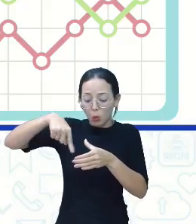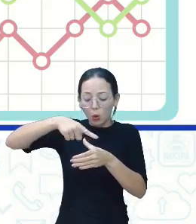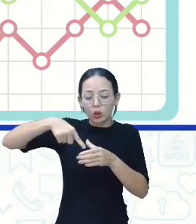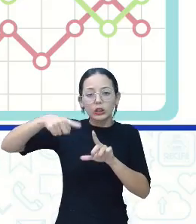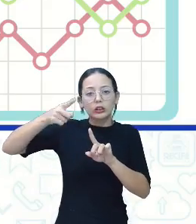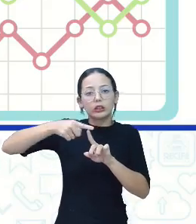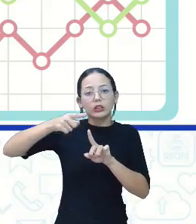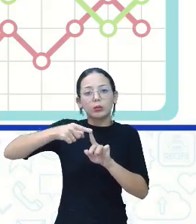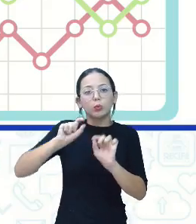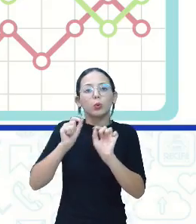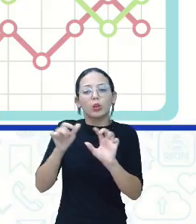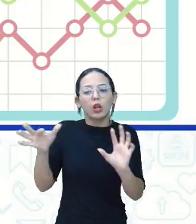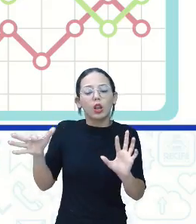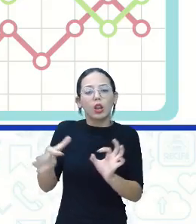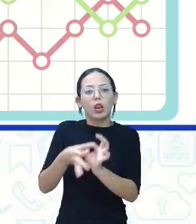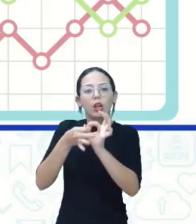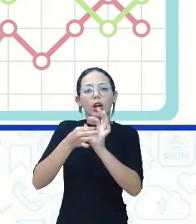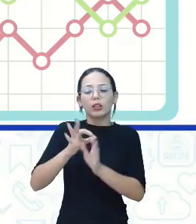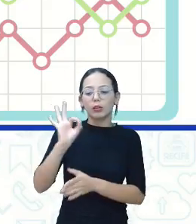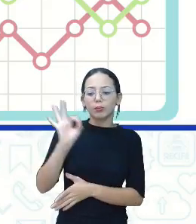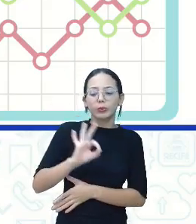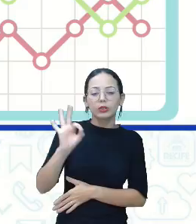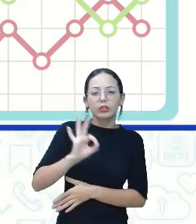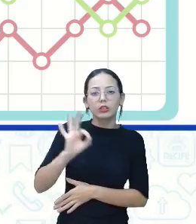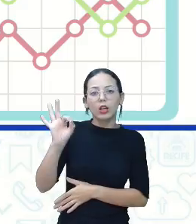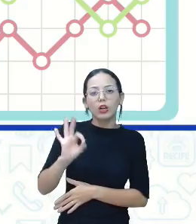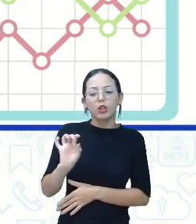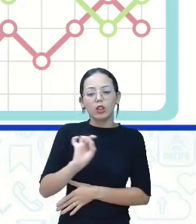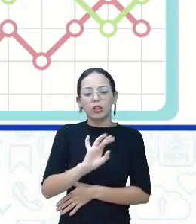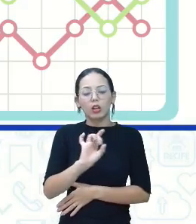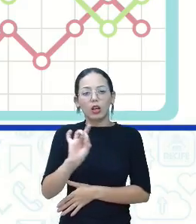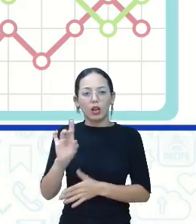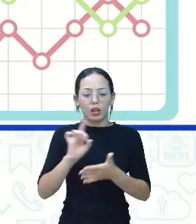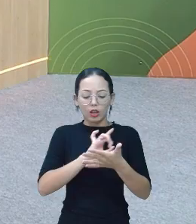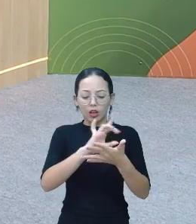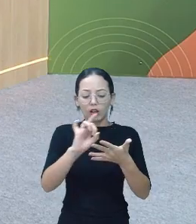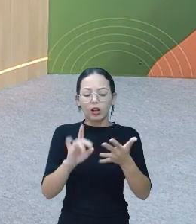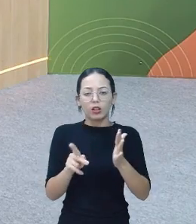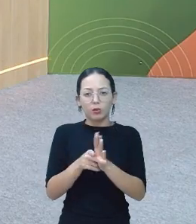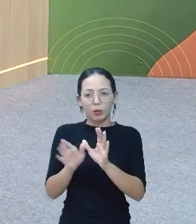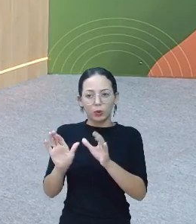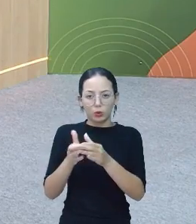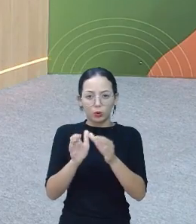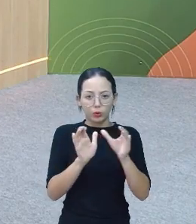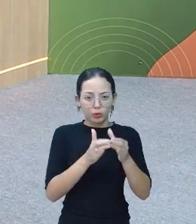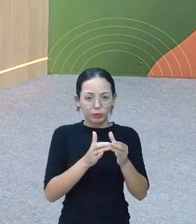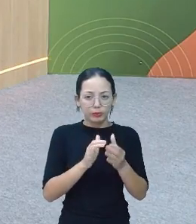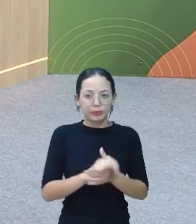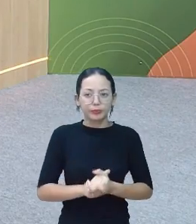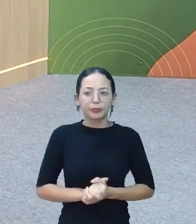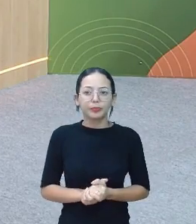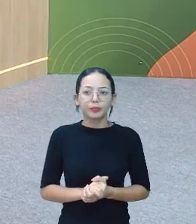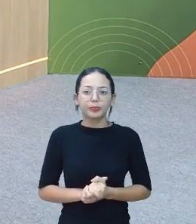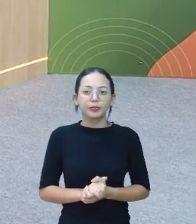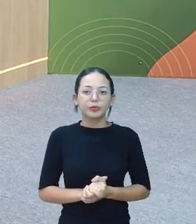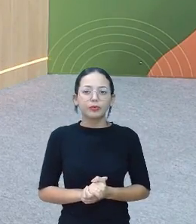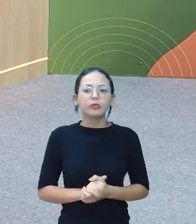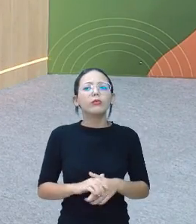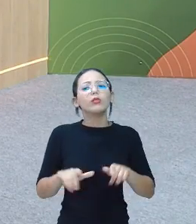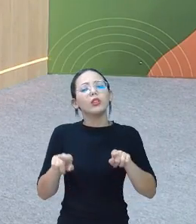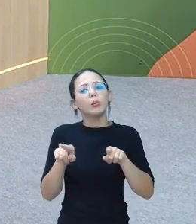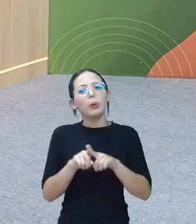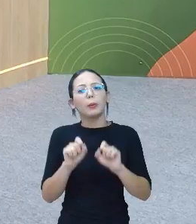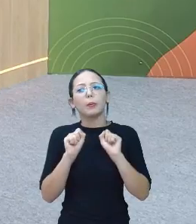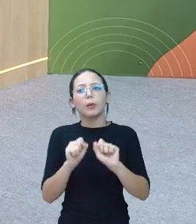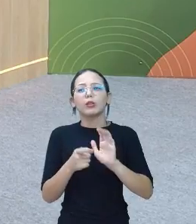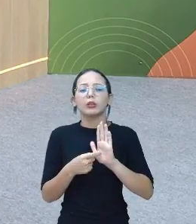pizza, ele está associado à porcentagem de cada uma daquelas categorias ali. E a gente pode destacar também, né? Ou